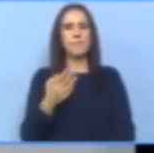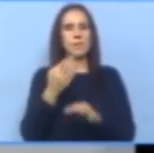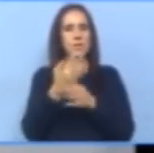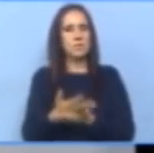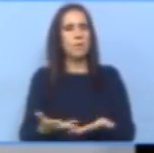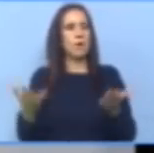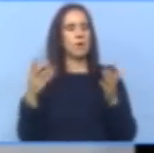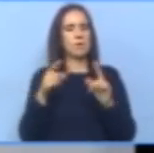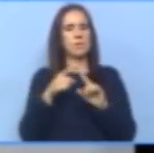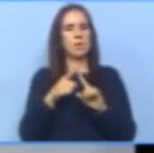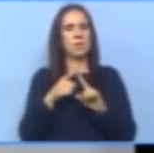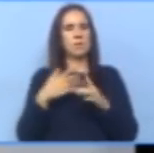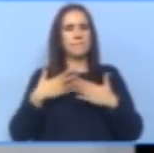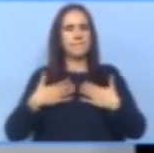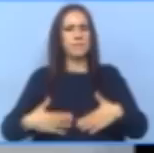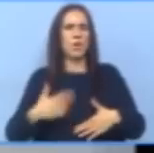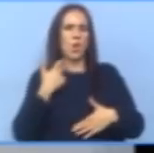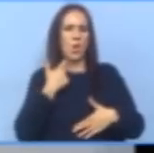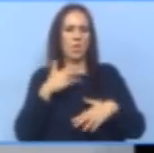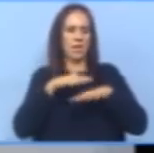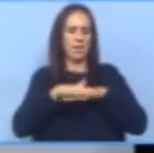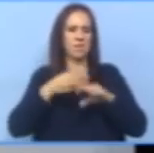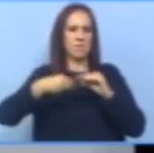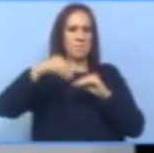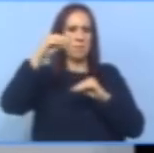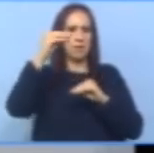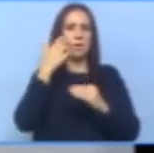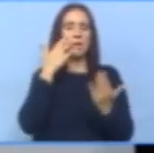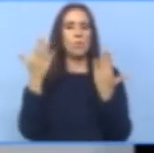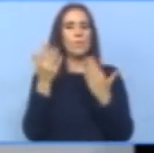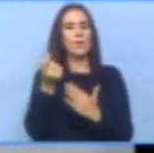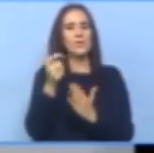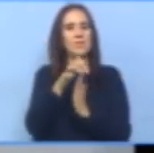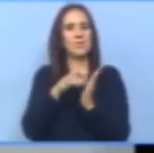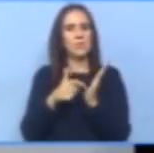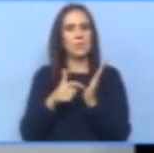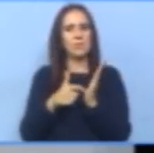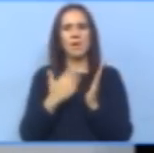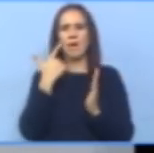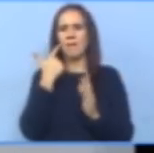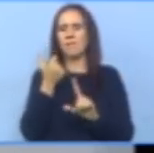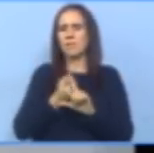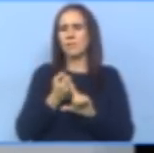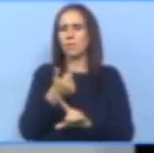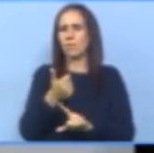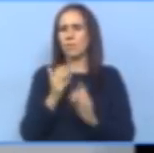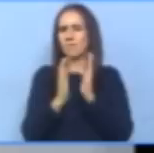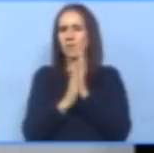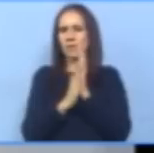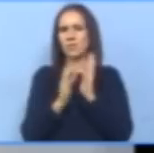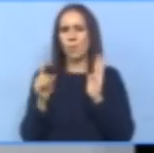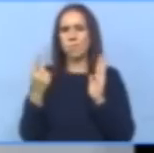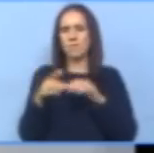de vestimentas, de paninhos e de rendas, comparando um bocadinho com este texto. Acho que era um bom desafio que a Igreja